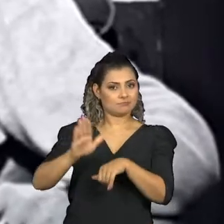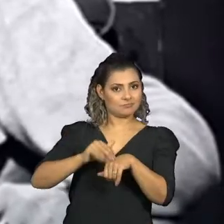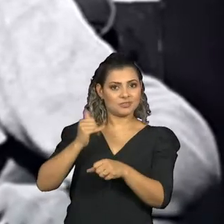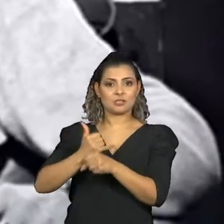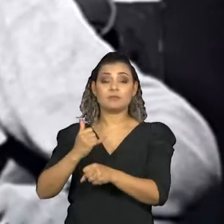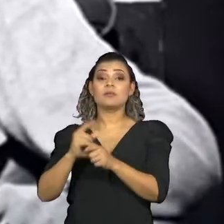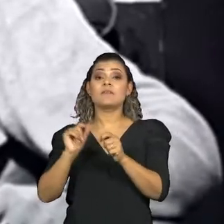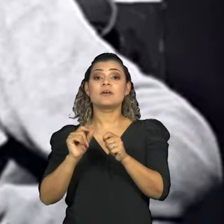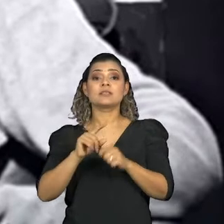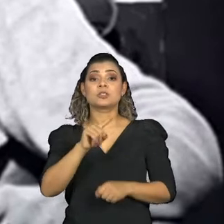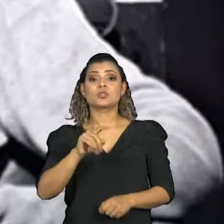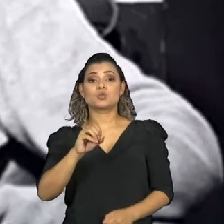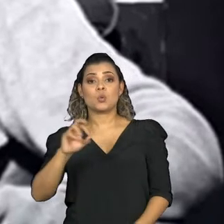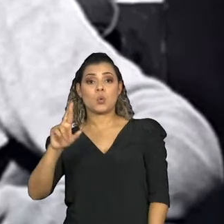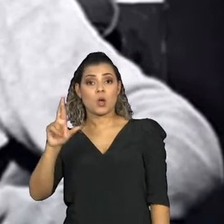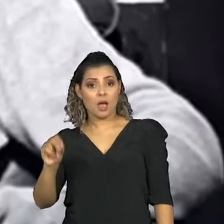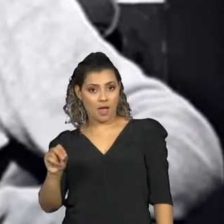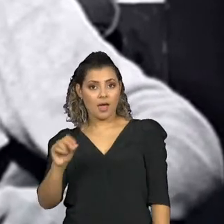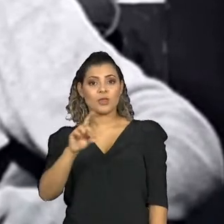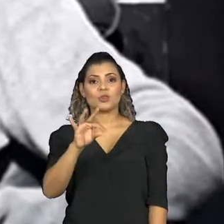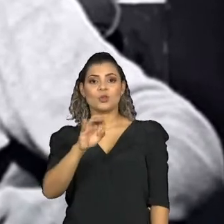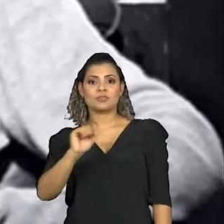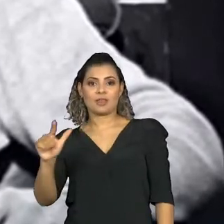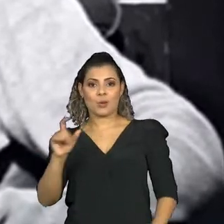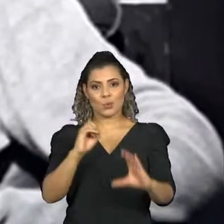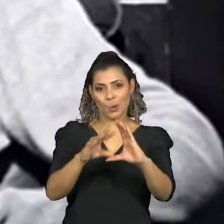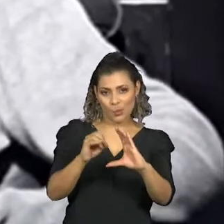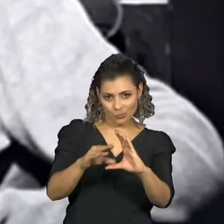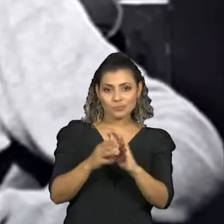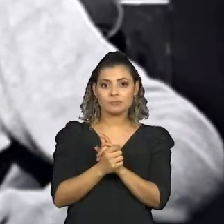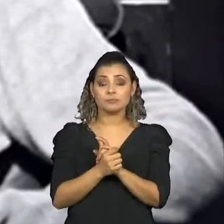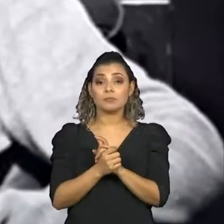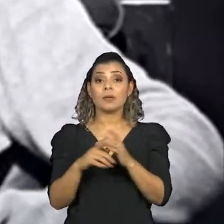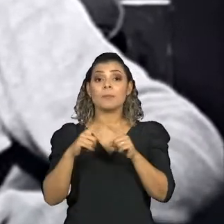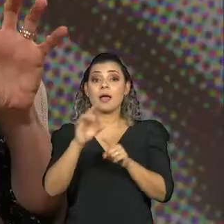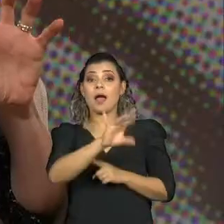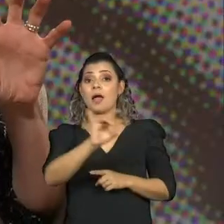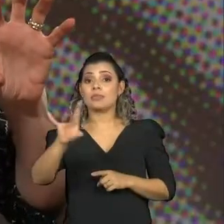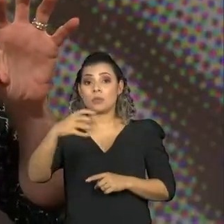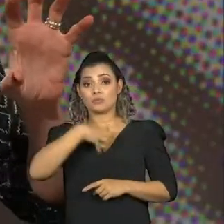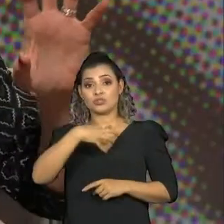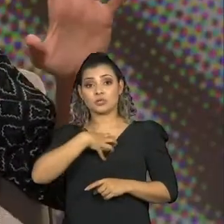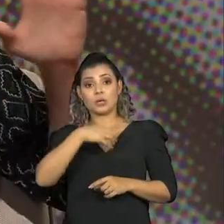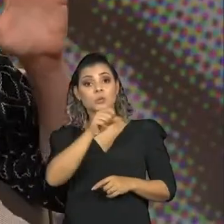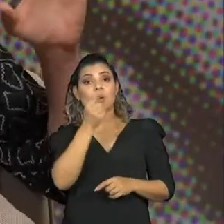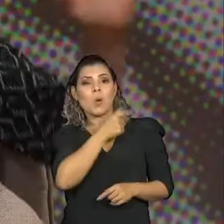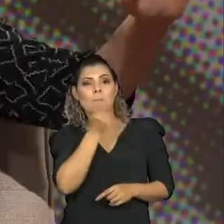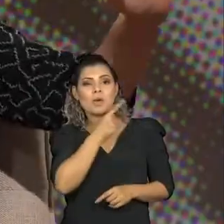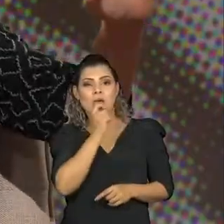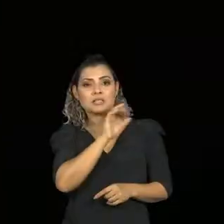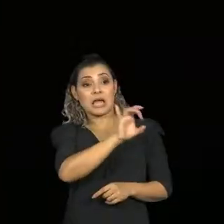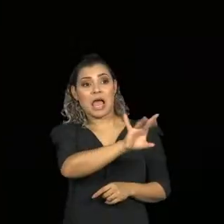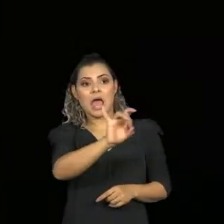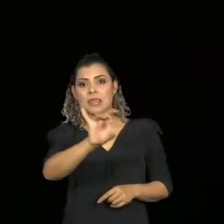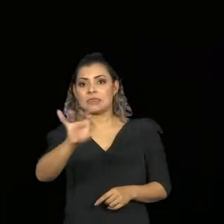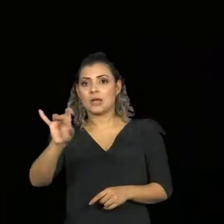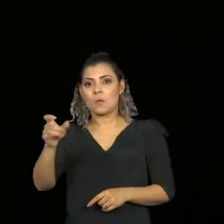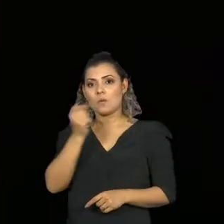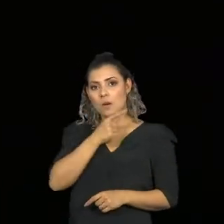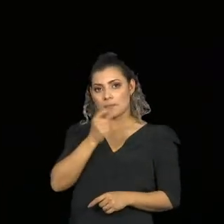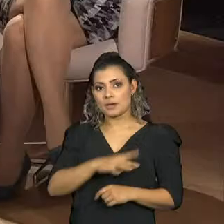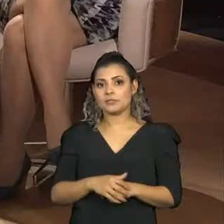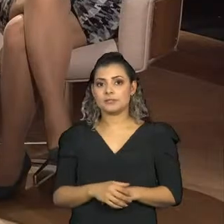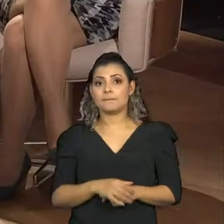chamado Zorra Total, onde cada comediante faria o seu tipo de comédia, como se fosse um trem onde cada um tivesse